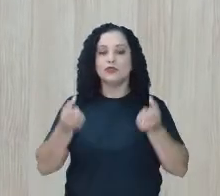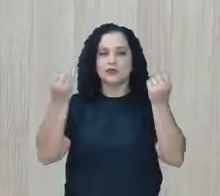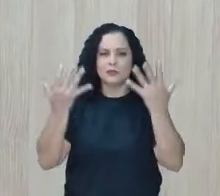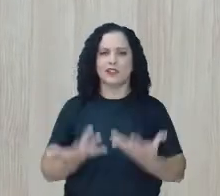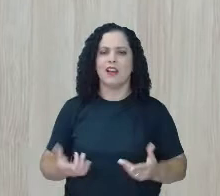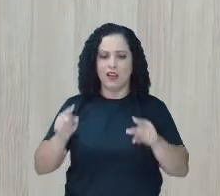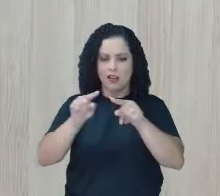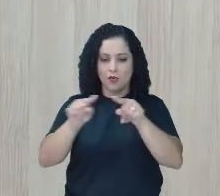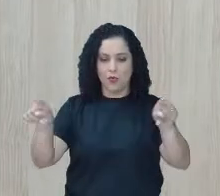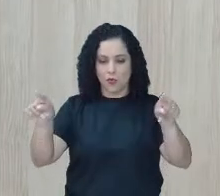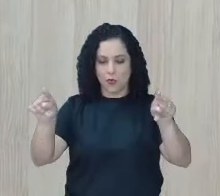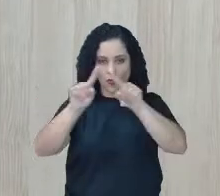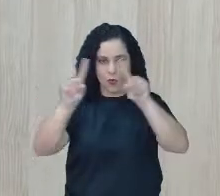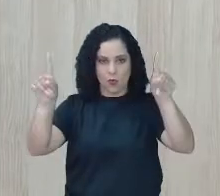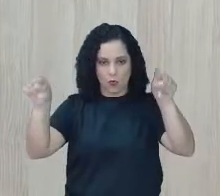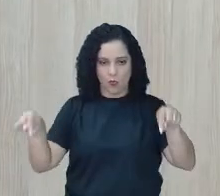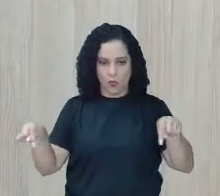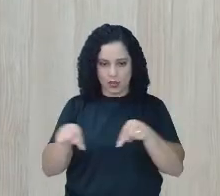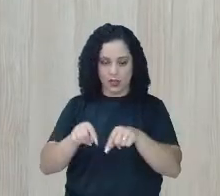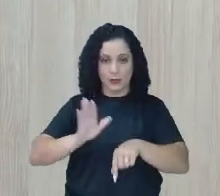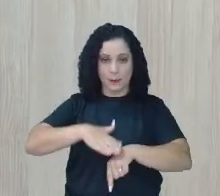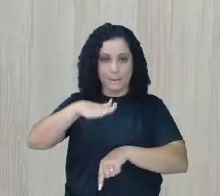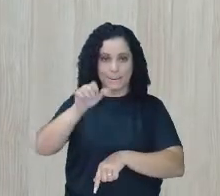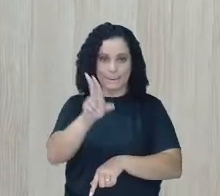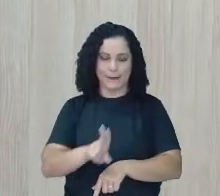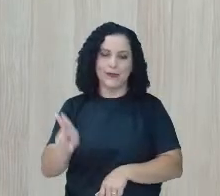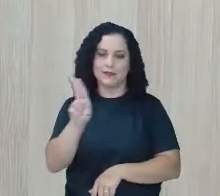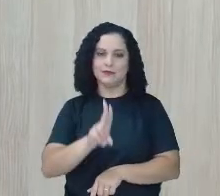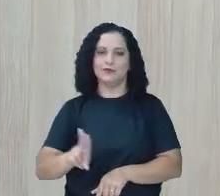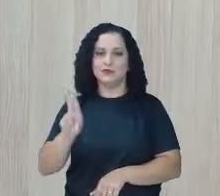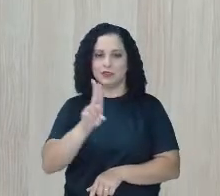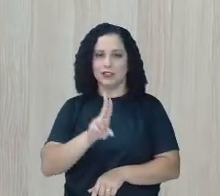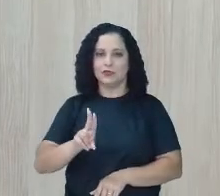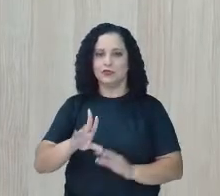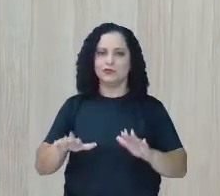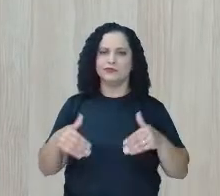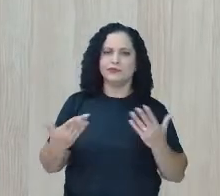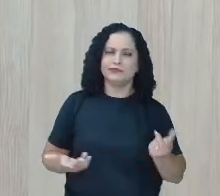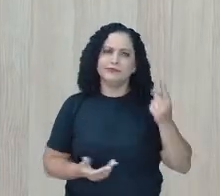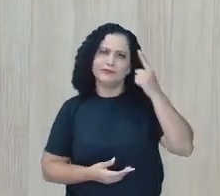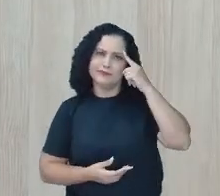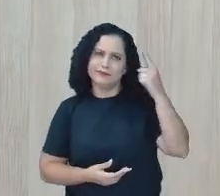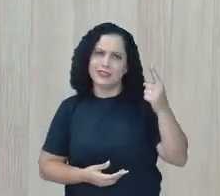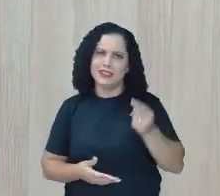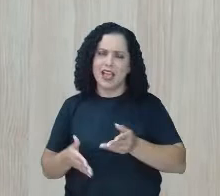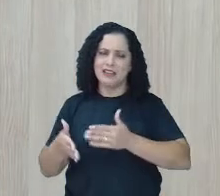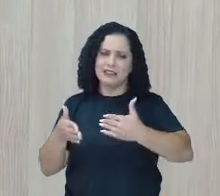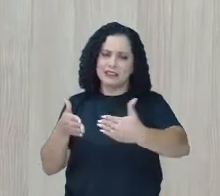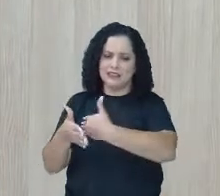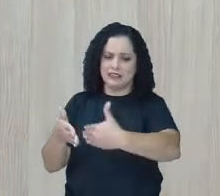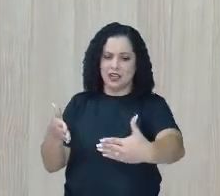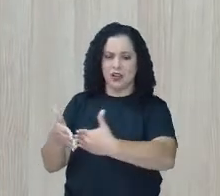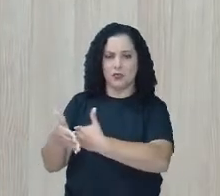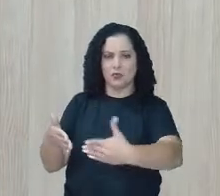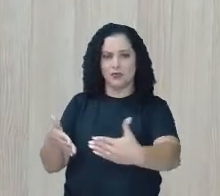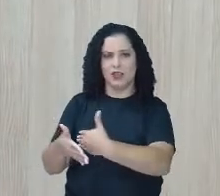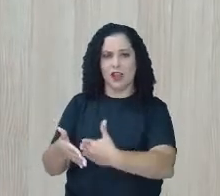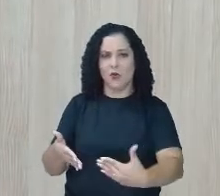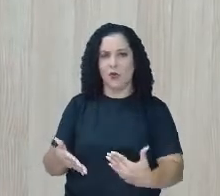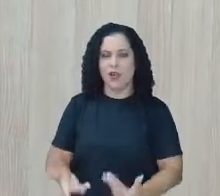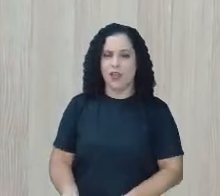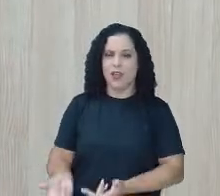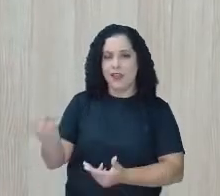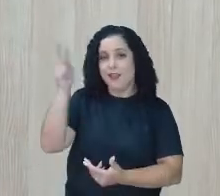é um dos polígonos mais utilizados, né? E aí, quando a gente pensa em diagonal, a gente pensa literalmente nesse